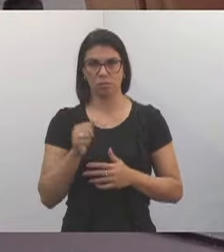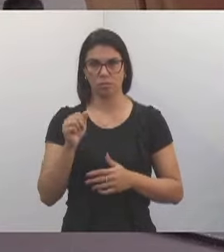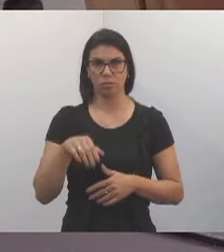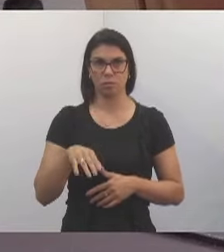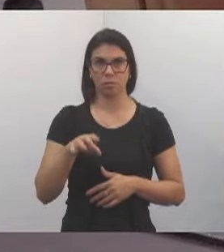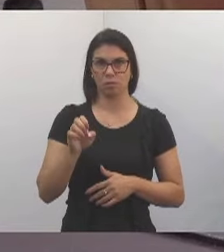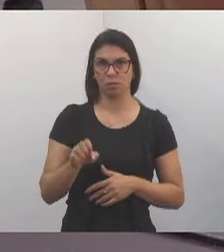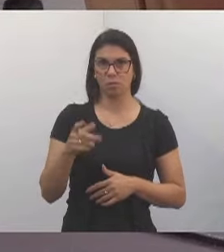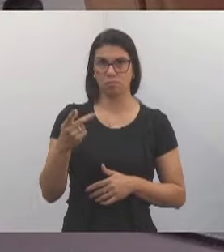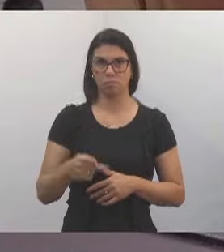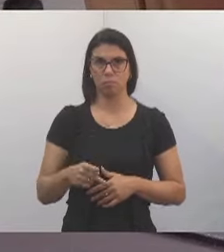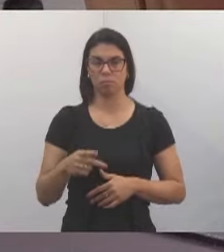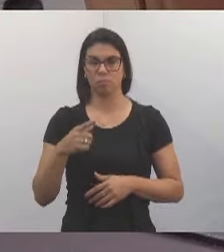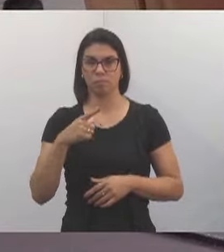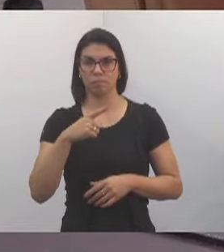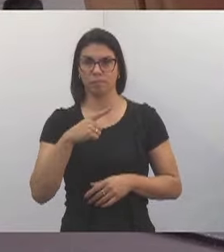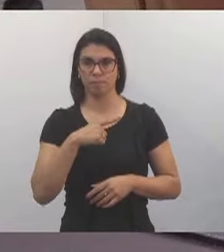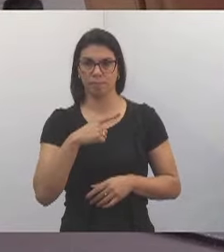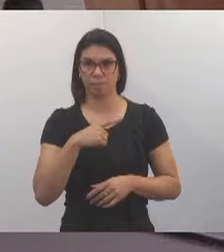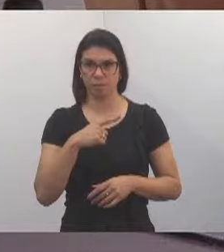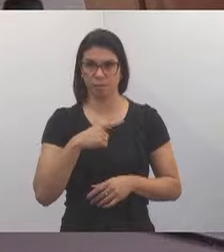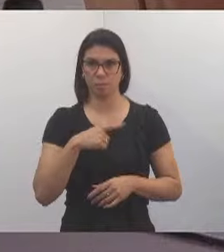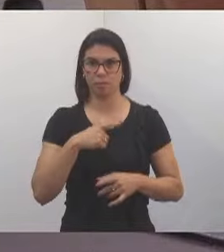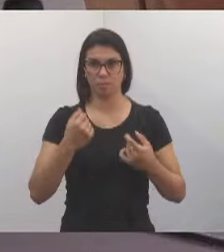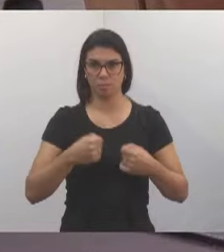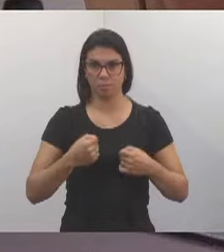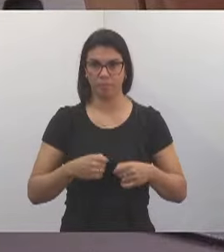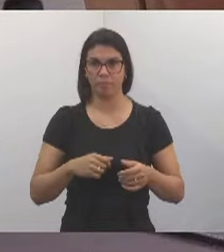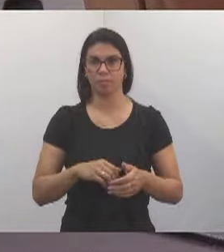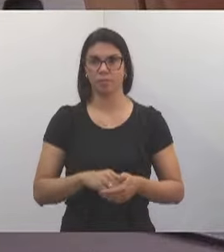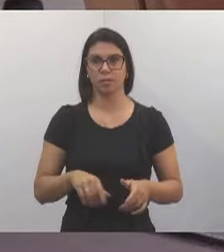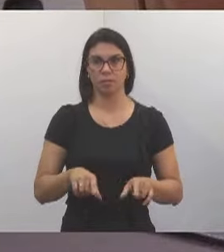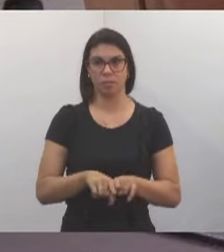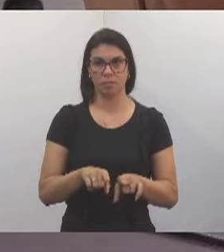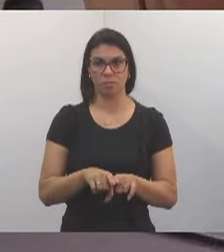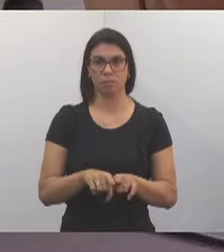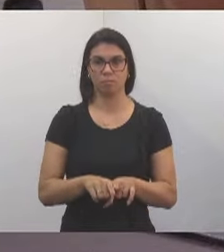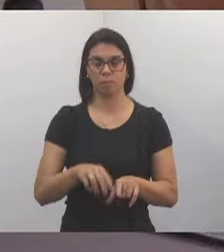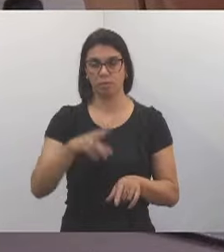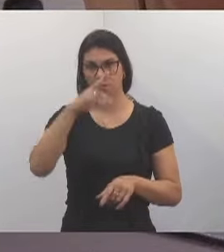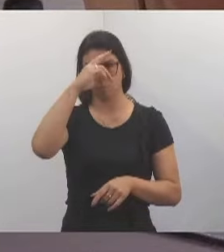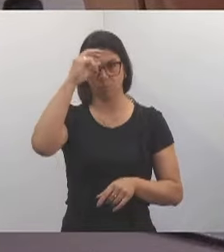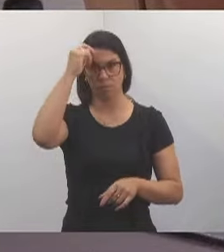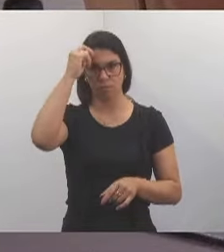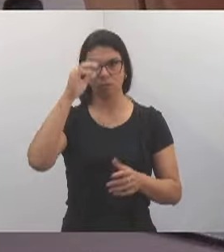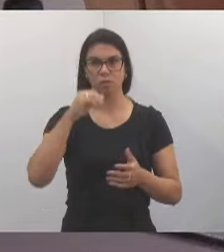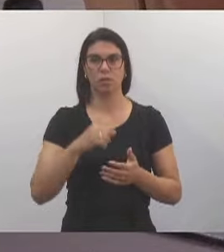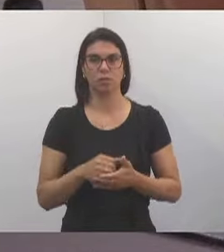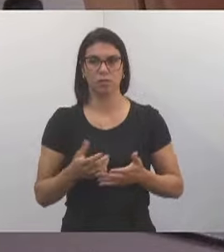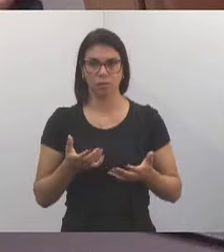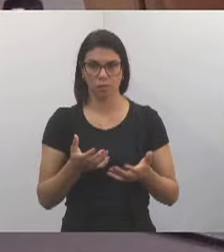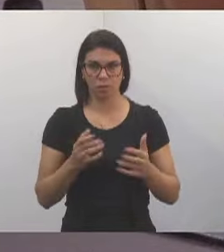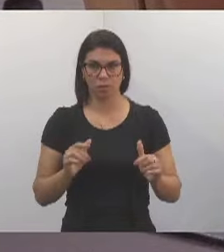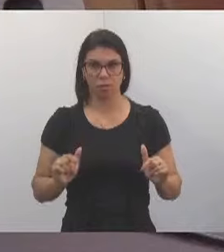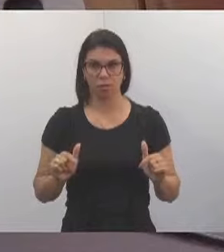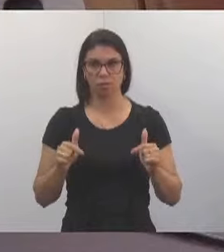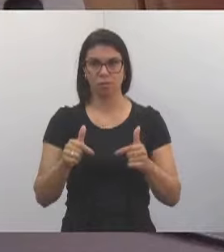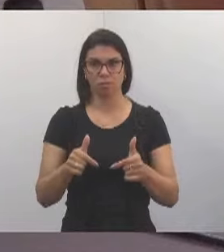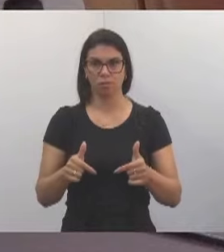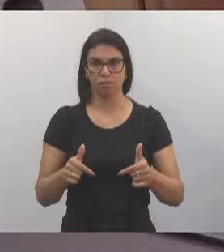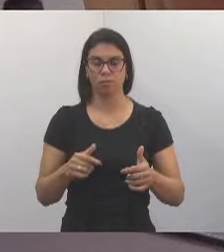nossa cidade. E também já sabemos da luta que o prefeito também está travando, para que a gente consiga